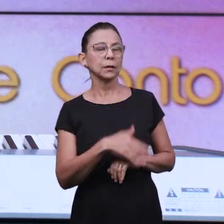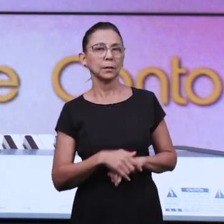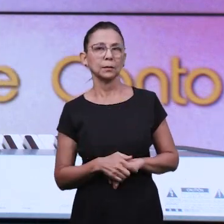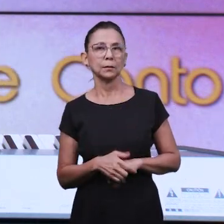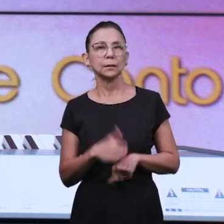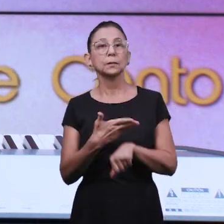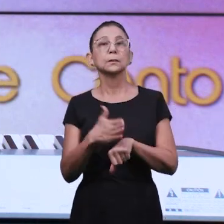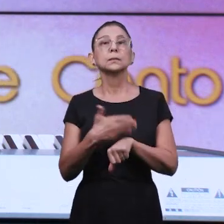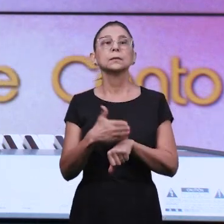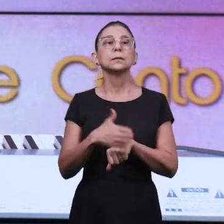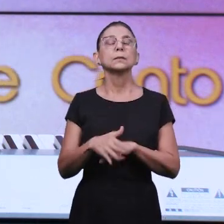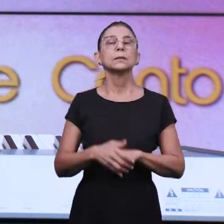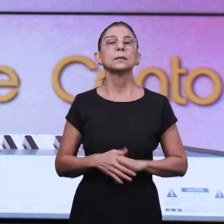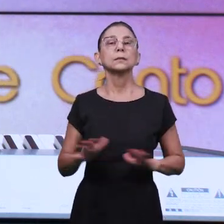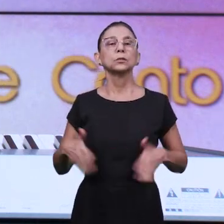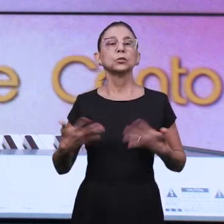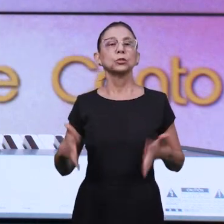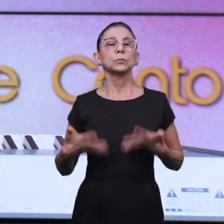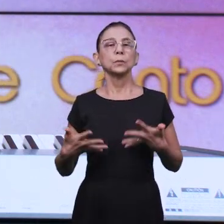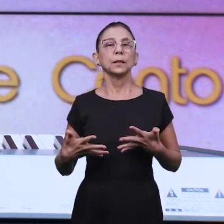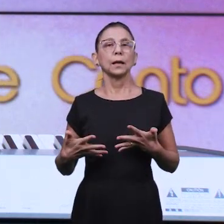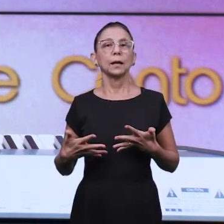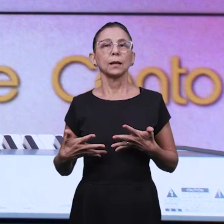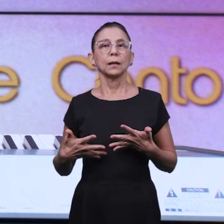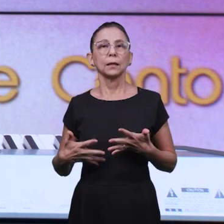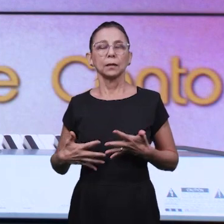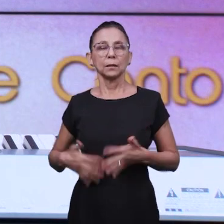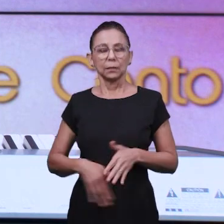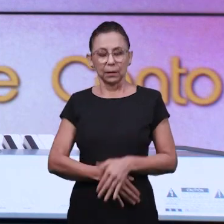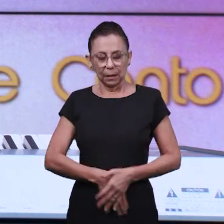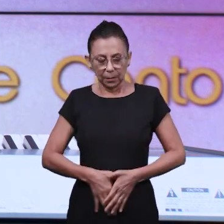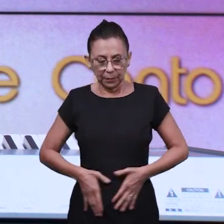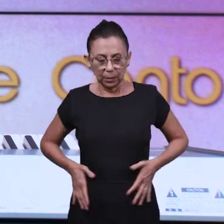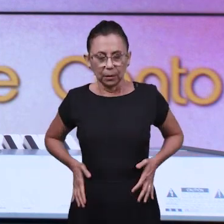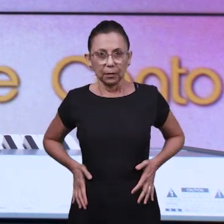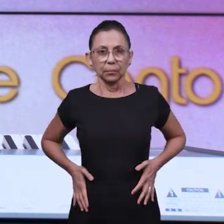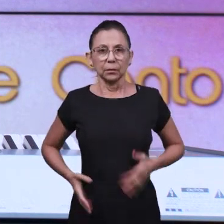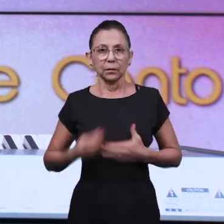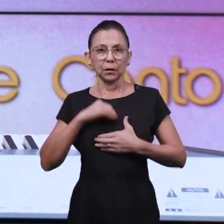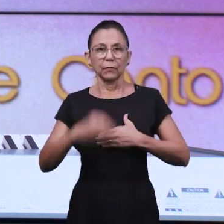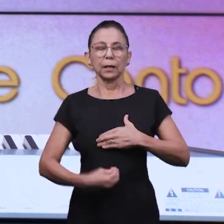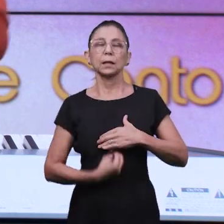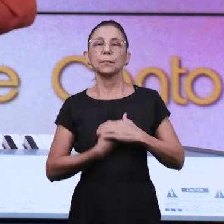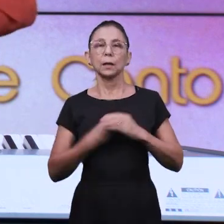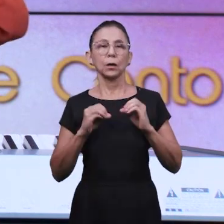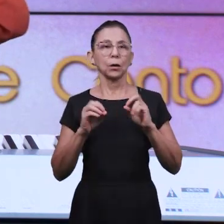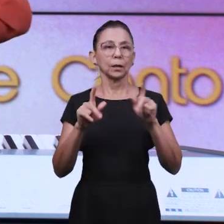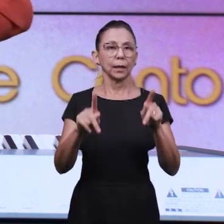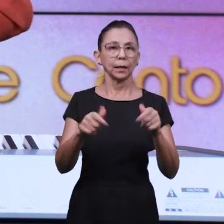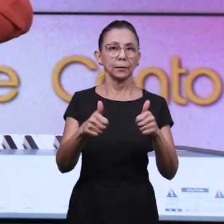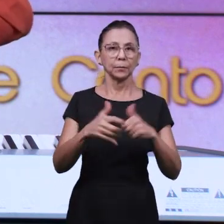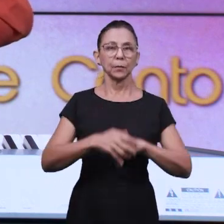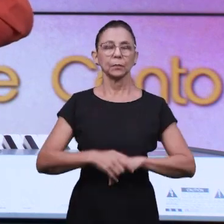nosso exercício é para estimular essa região abdominal e diafragmática, ok?